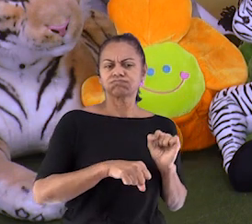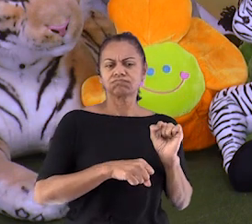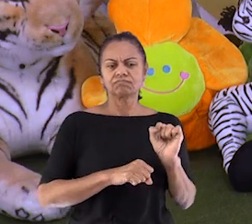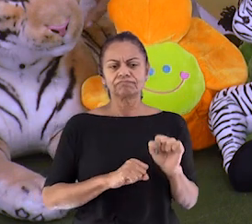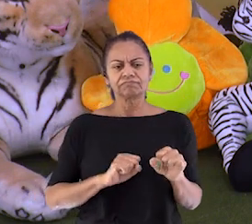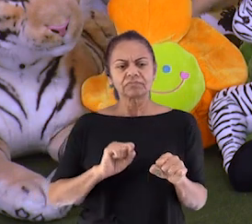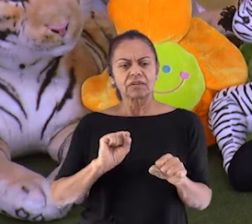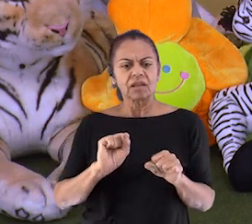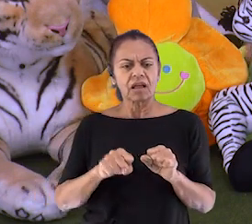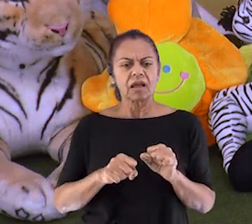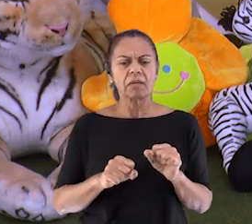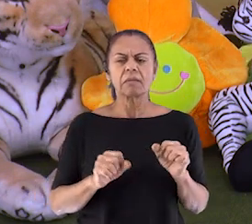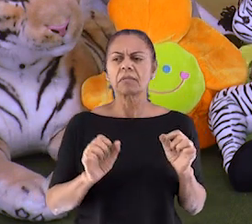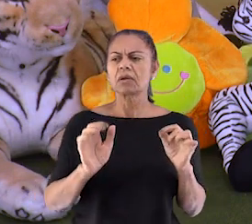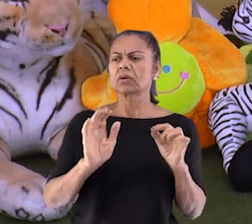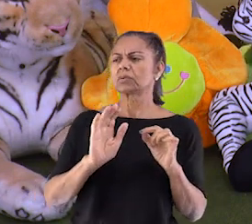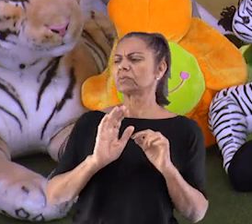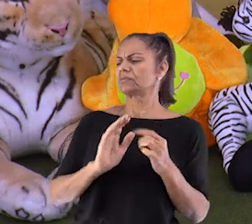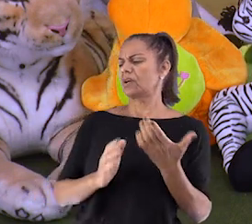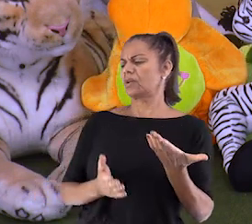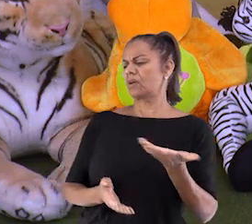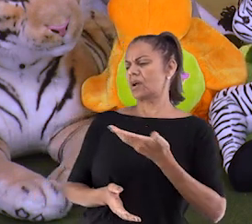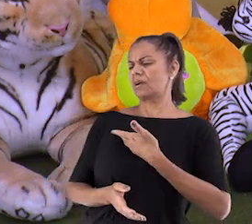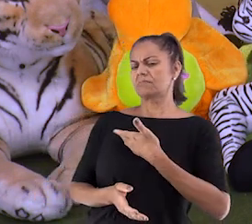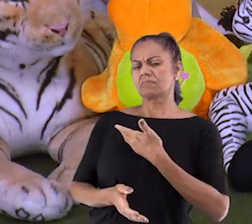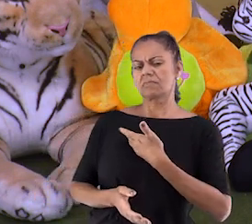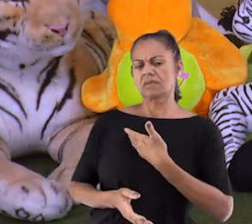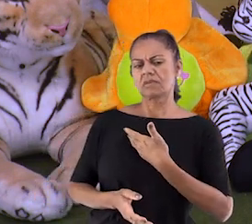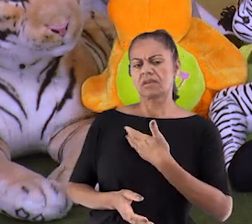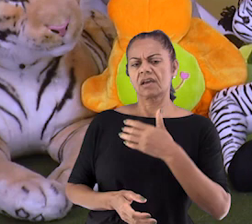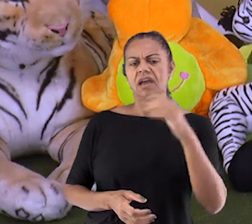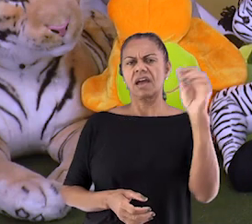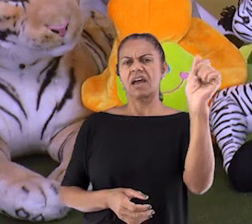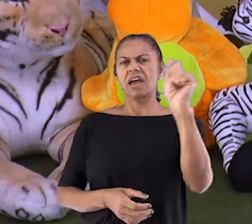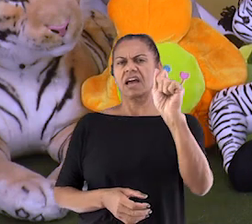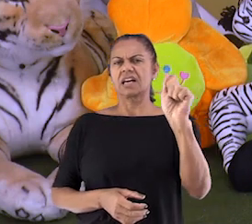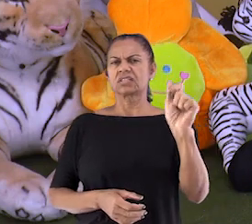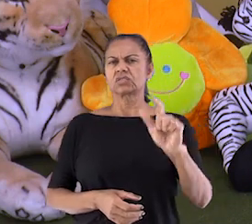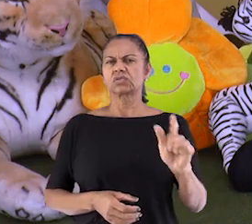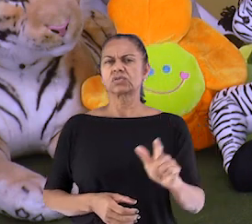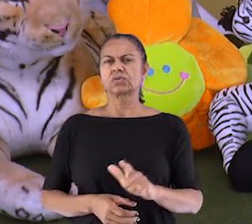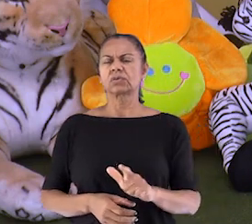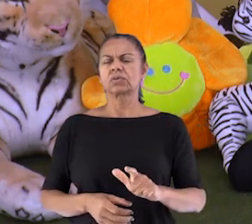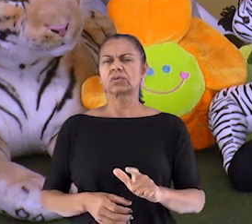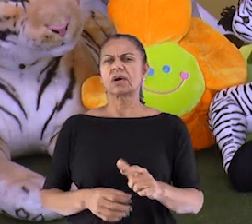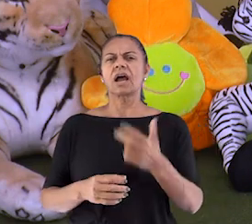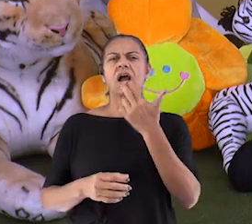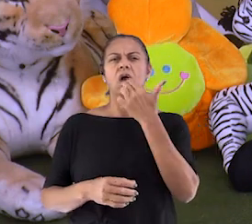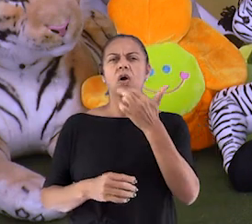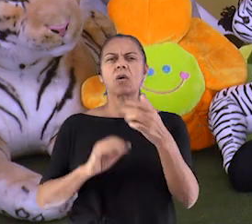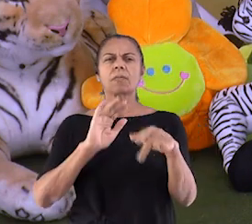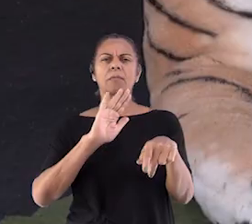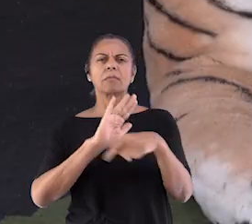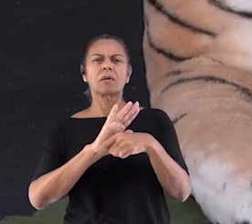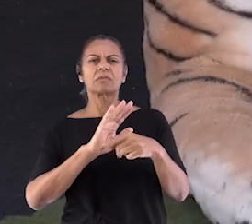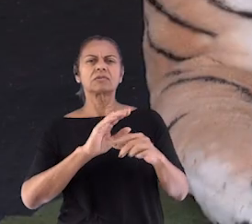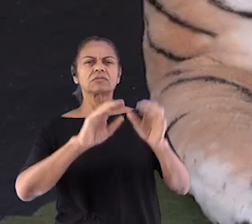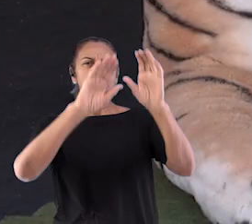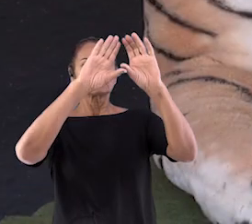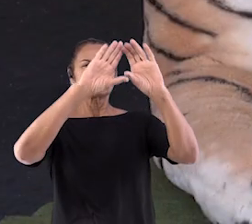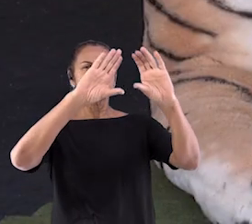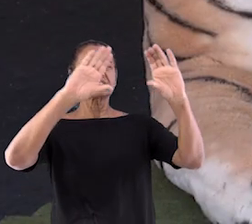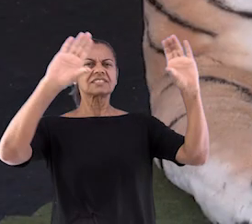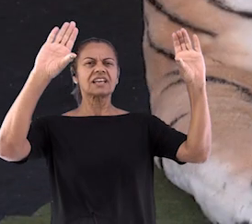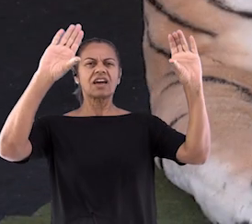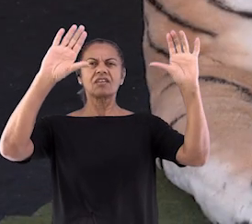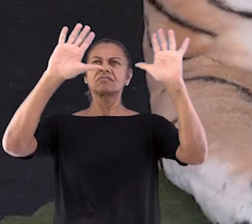e respondeu: meu caro amigo, azul é a cor do céu. O céu é